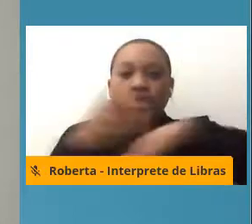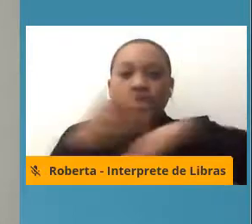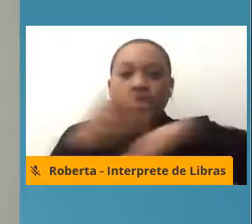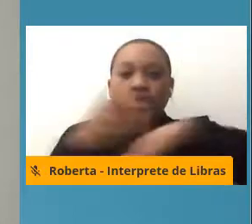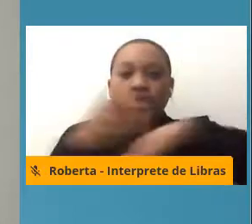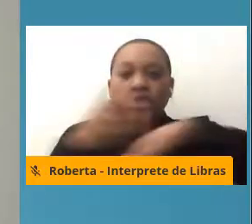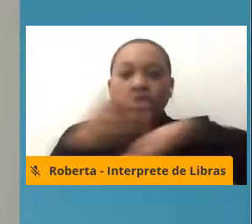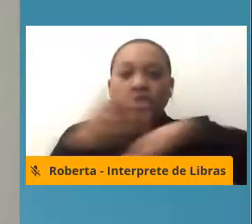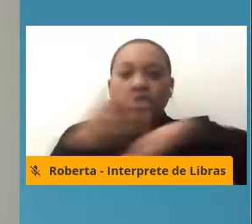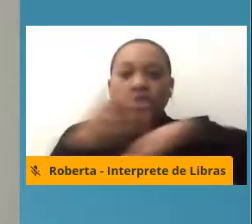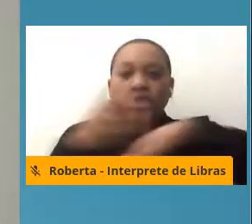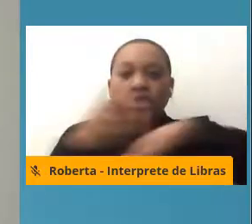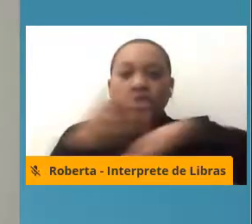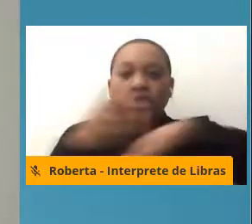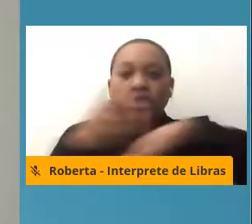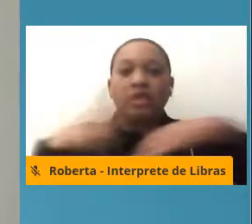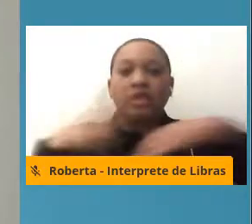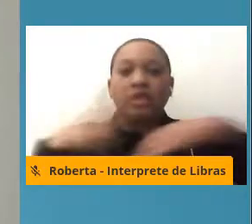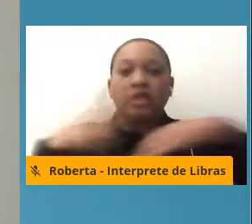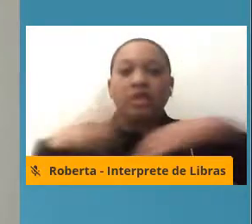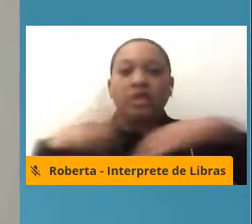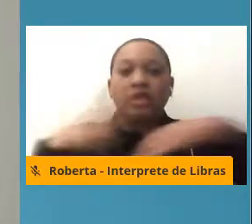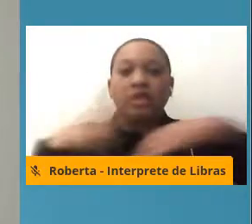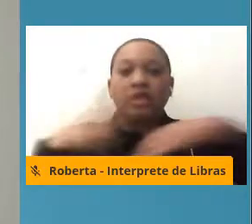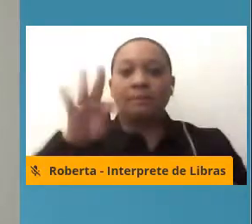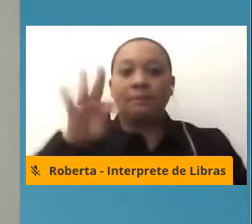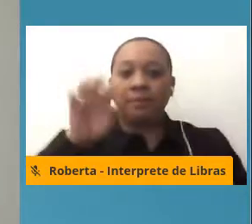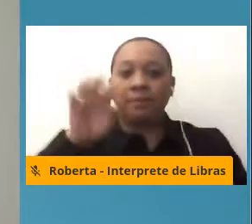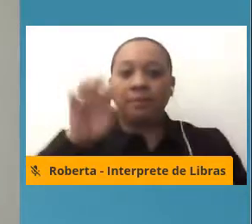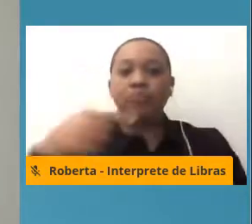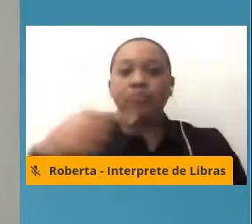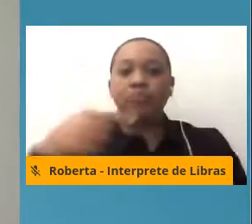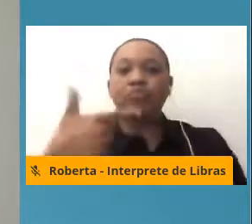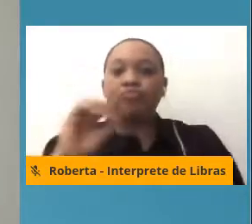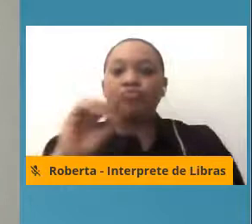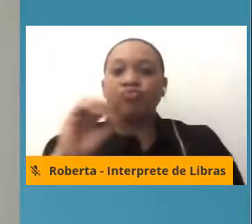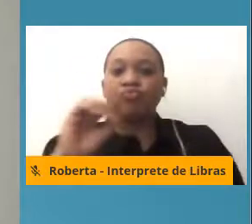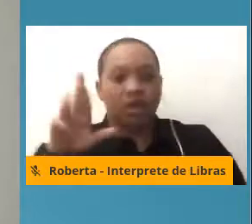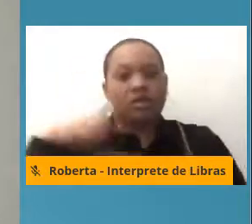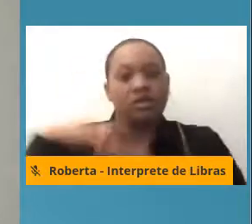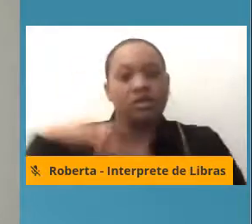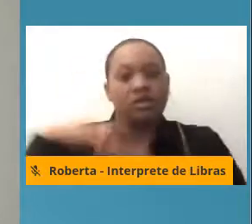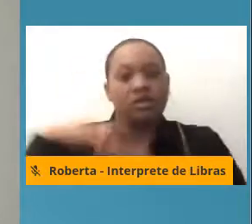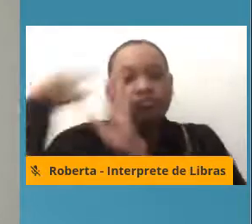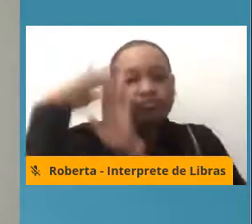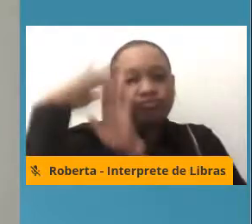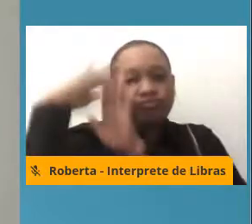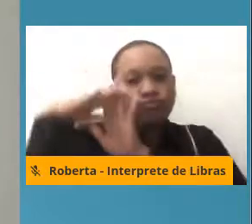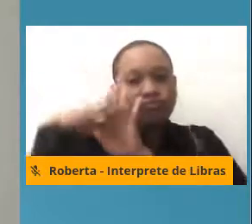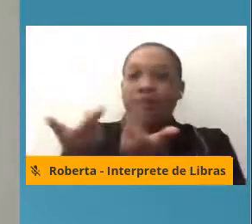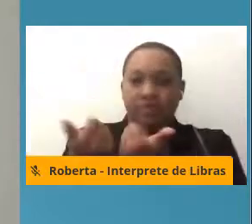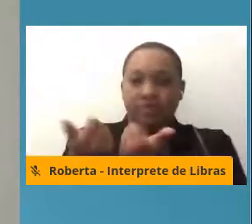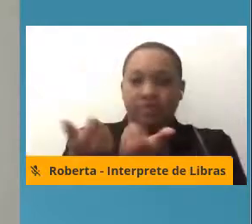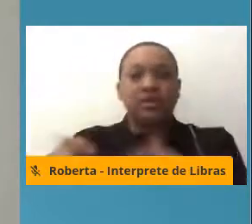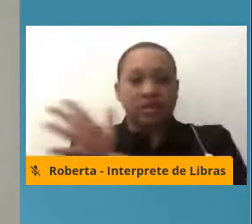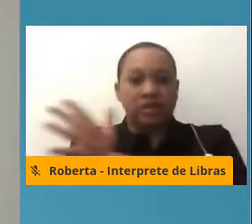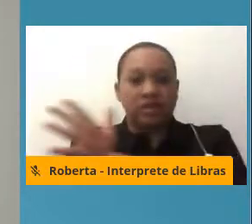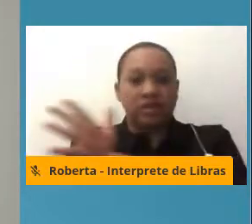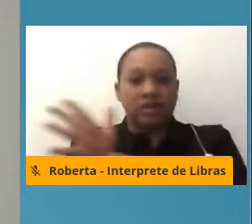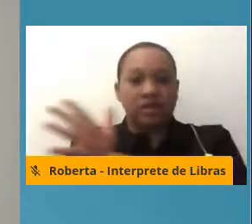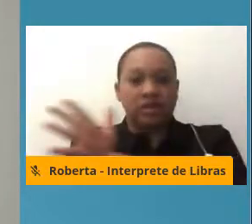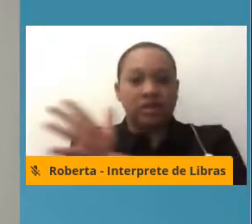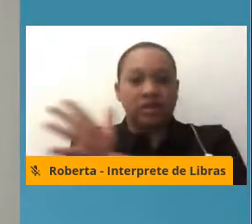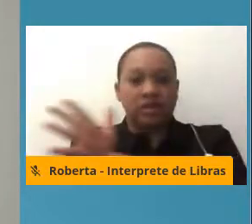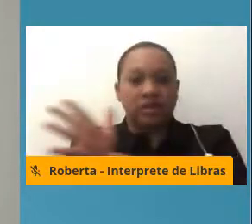está com a programação excelente também, com pessoas de renome nacional. Quem vai fazer o encerramento, inclusive, é a própria